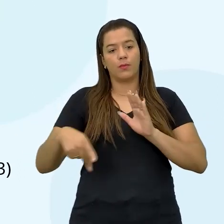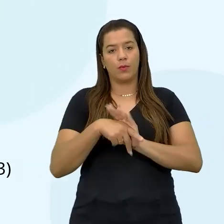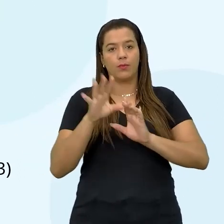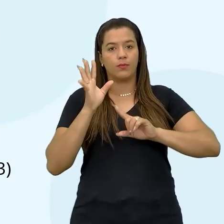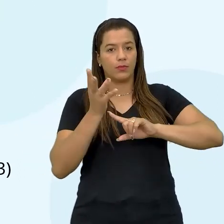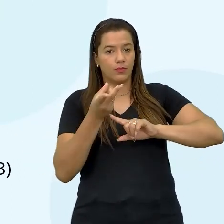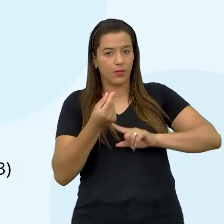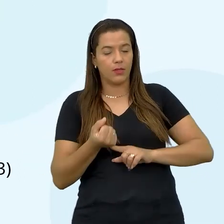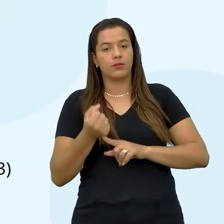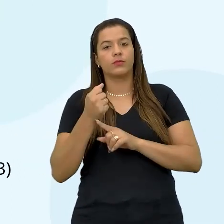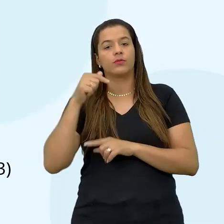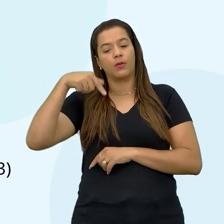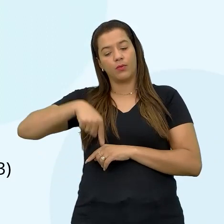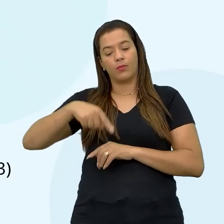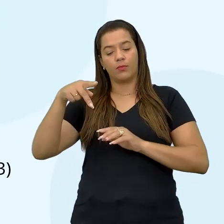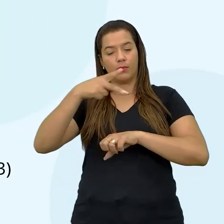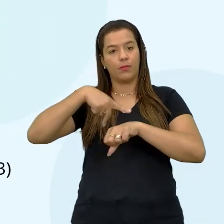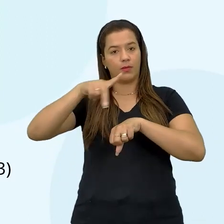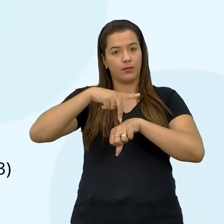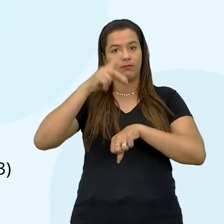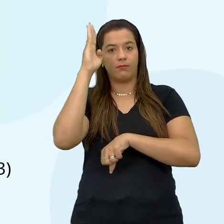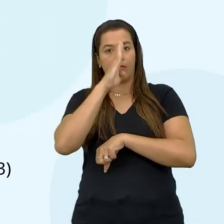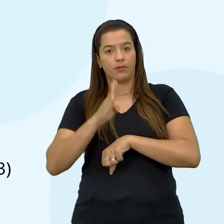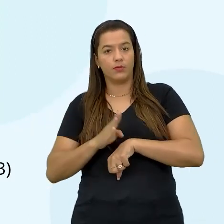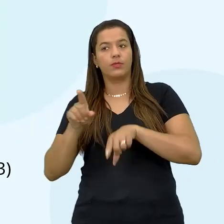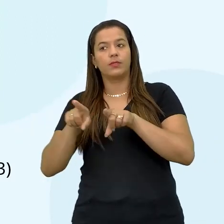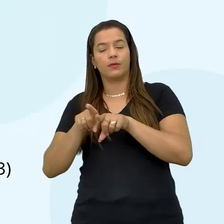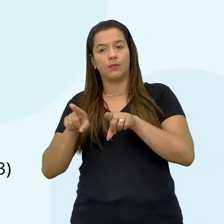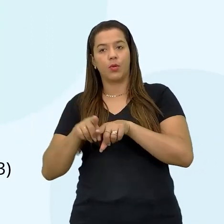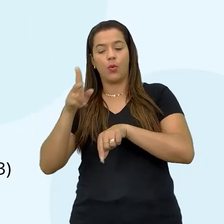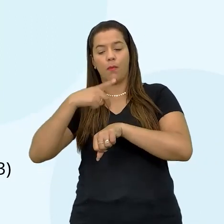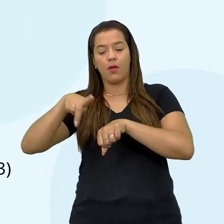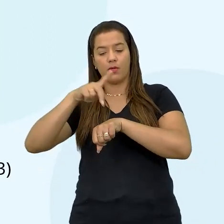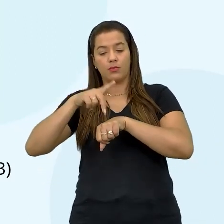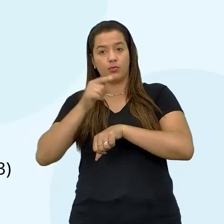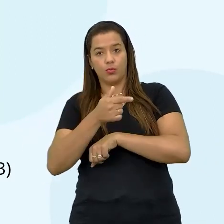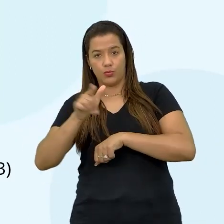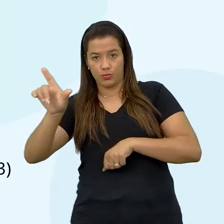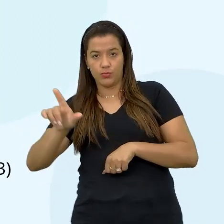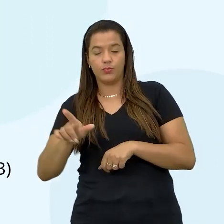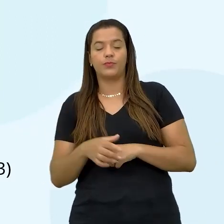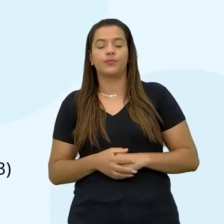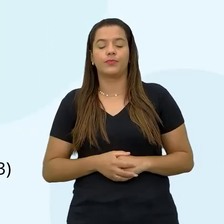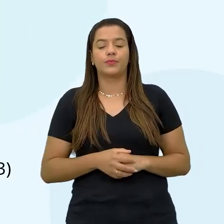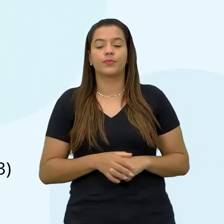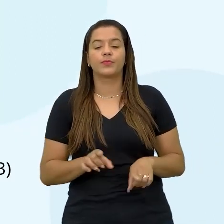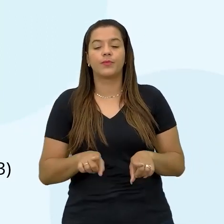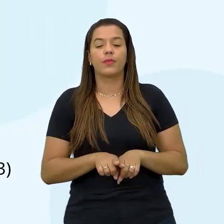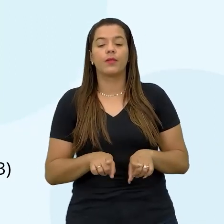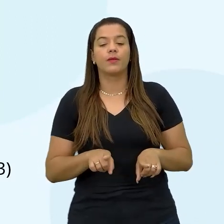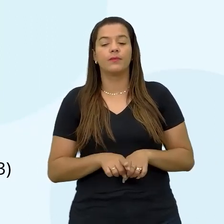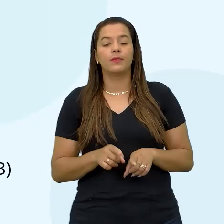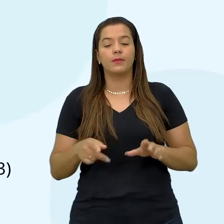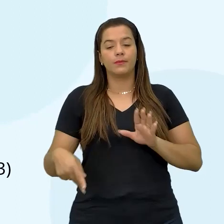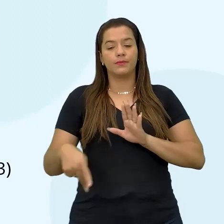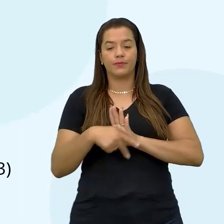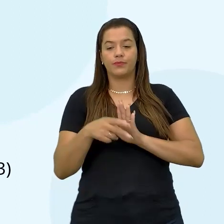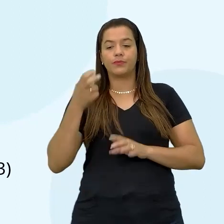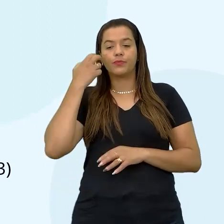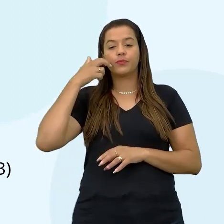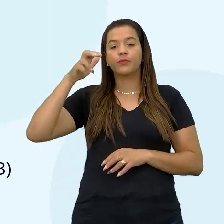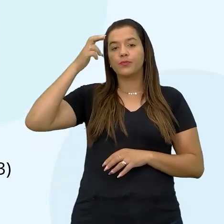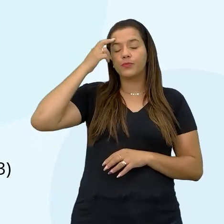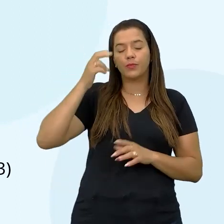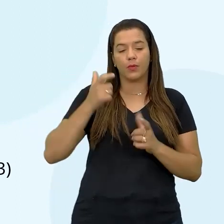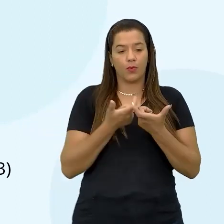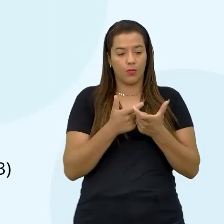brasileiros e estrangeiros de diferentes épocas e em diferentes matrizes estéticas e culturais, de modo